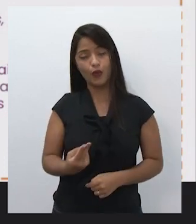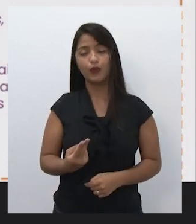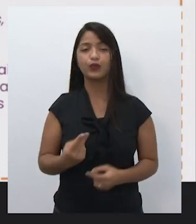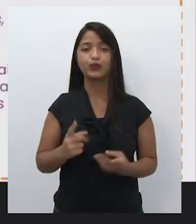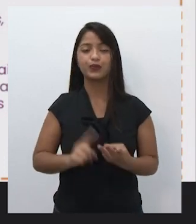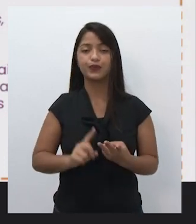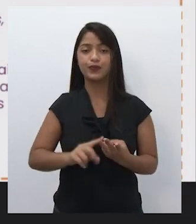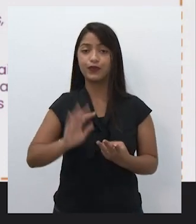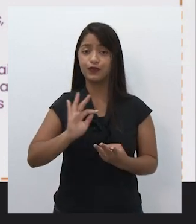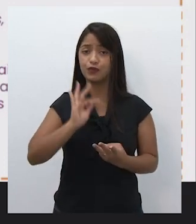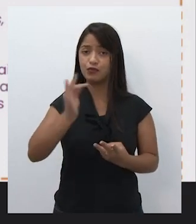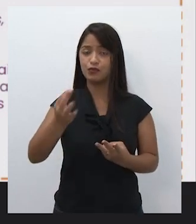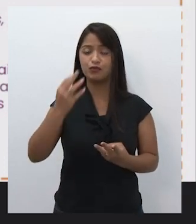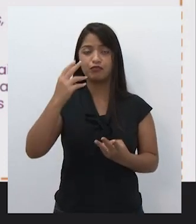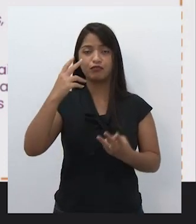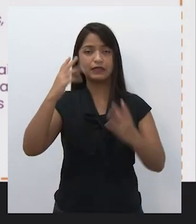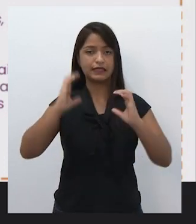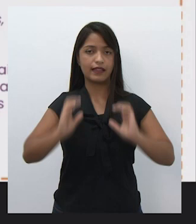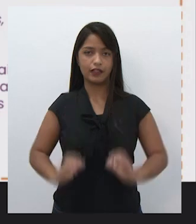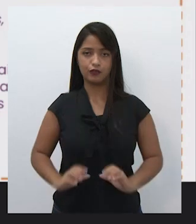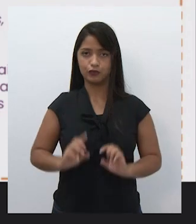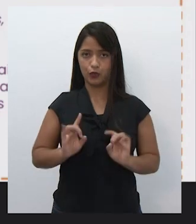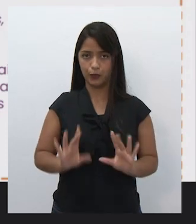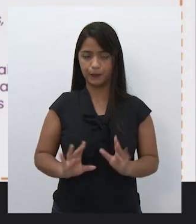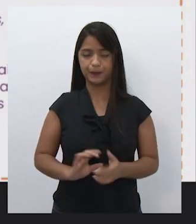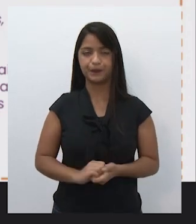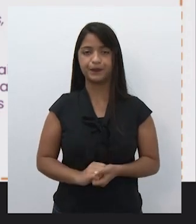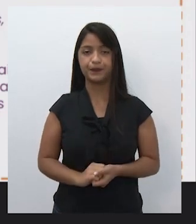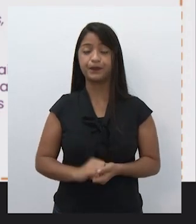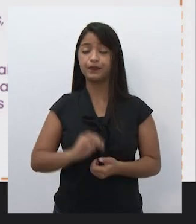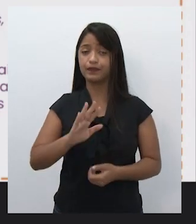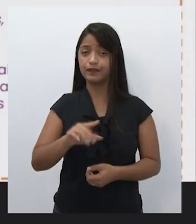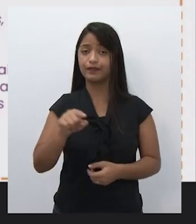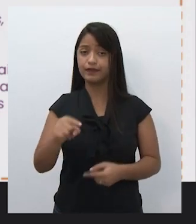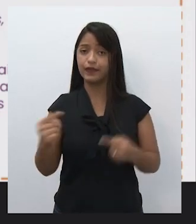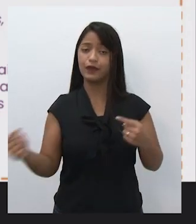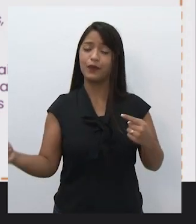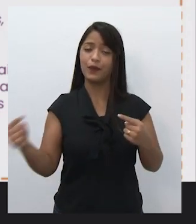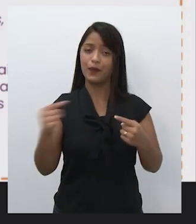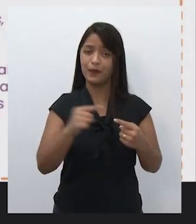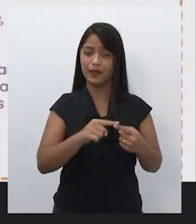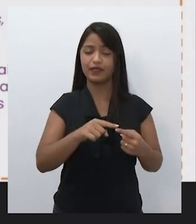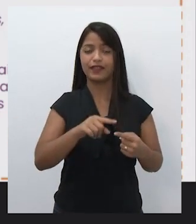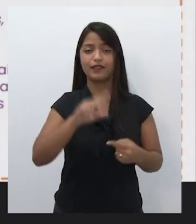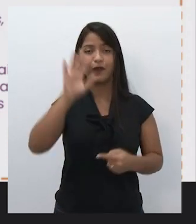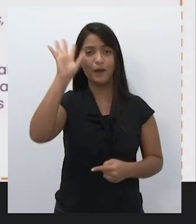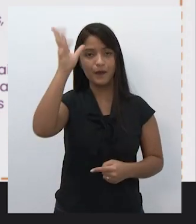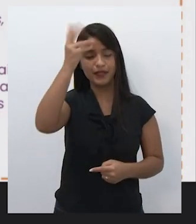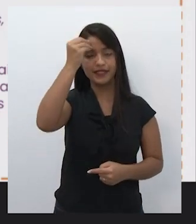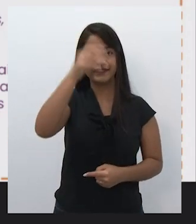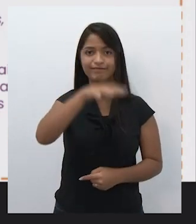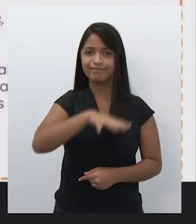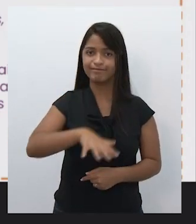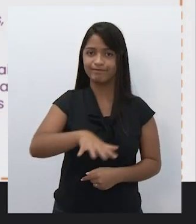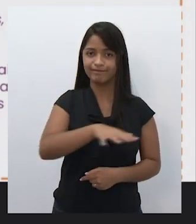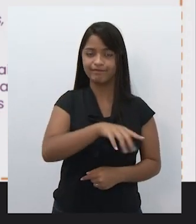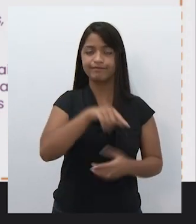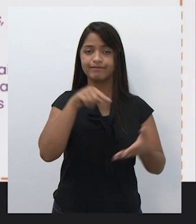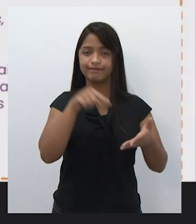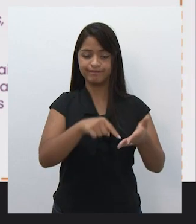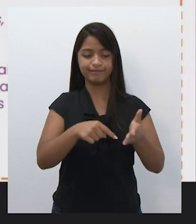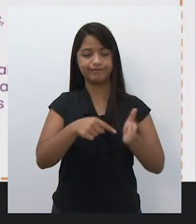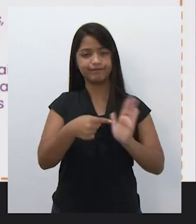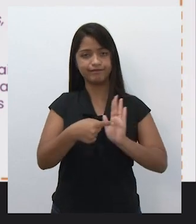futuro cidadão. Sempre em diálogo com as competências gerais indicadas pela